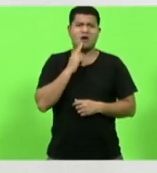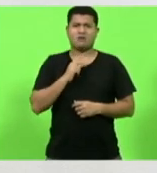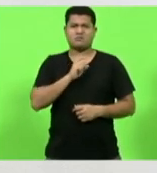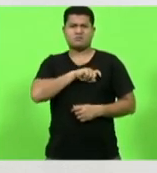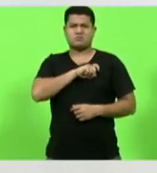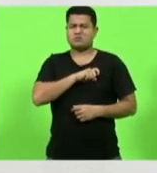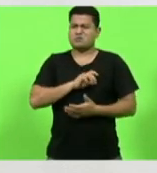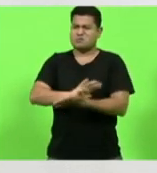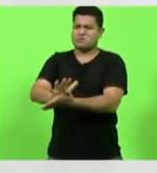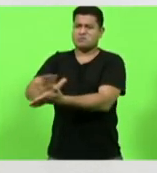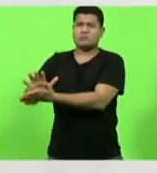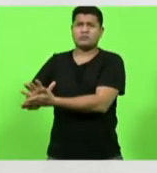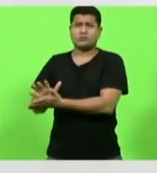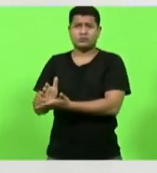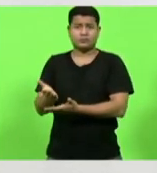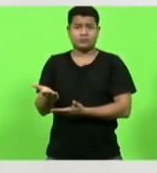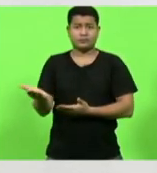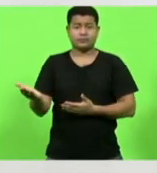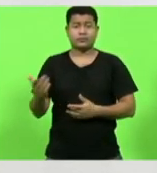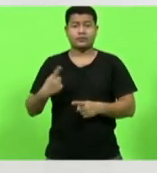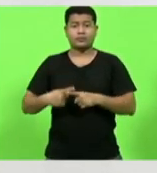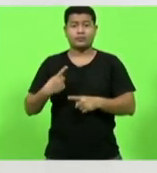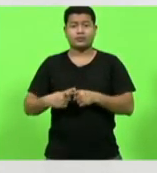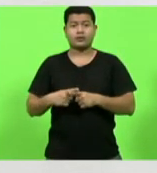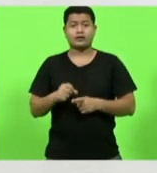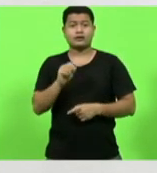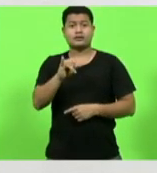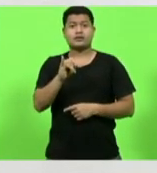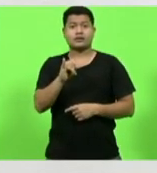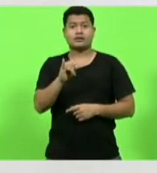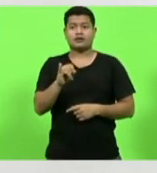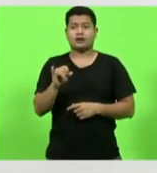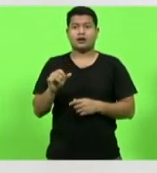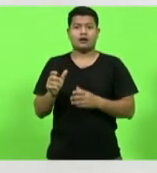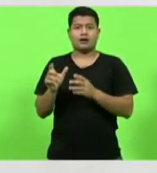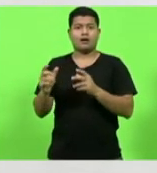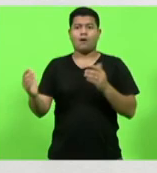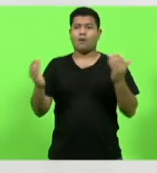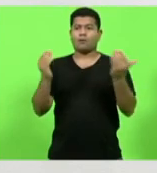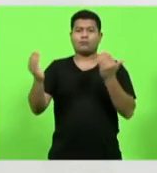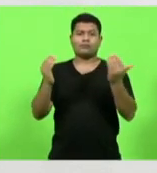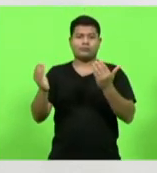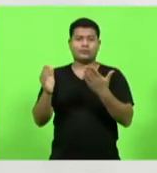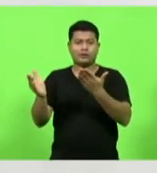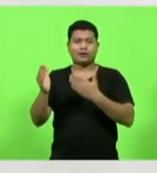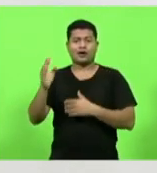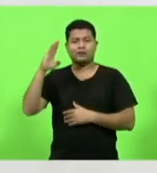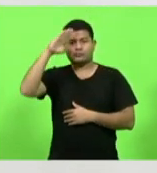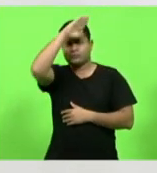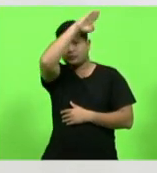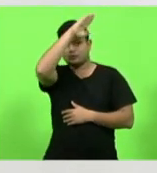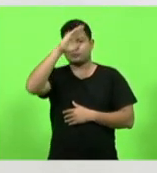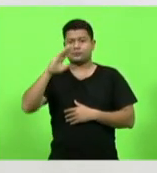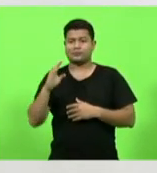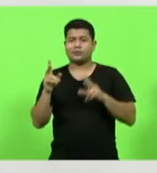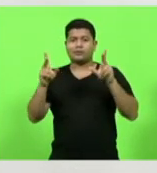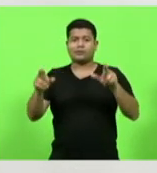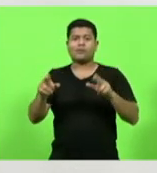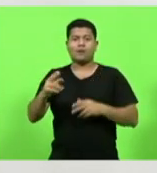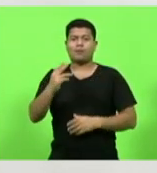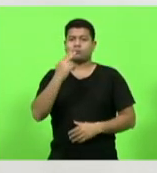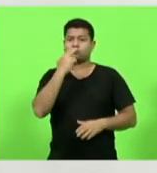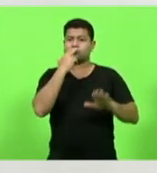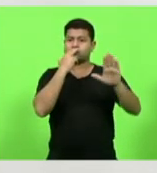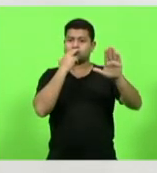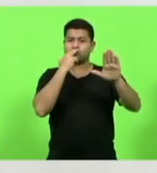Porque se está chamando Bolsonaro de Hitler, estão chamando nós de nazistas. Então quer dizer que o apoiador do Bolsonaro odeia os